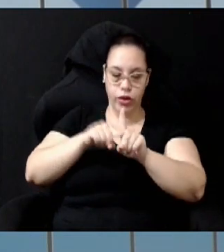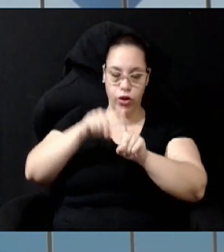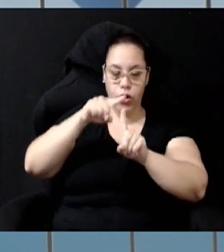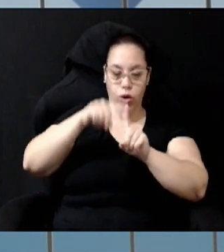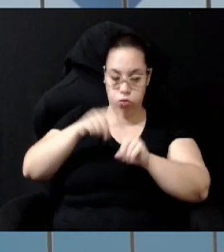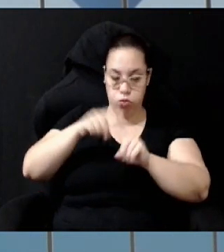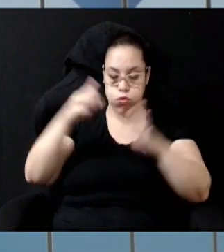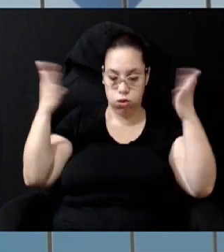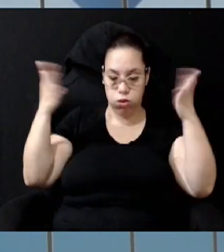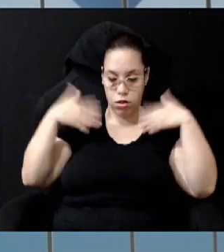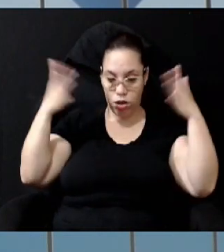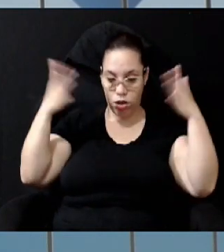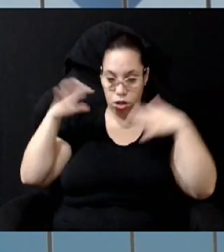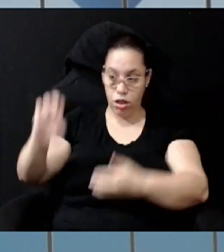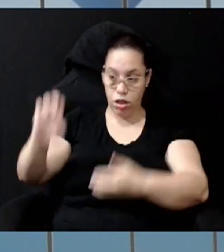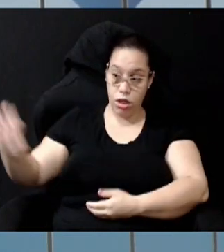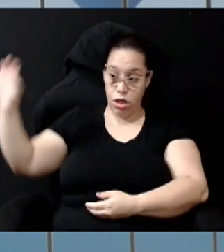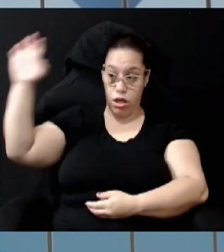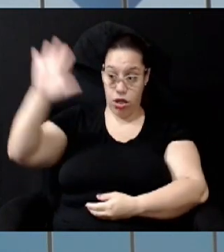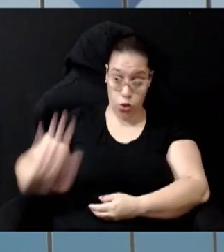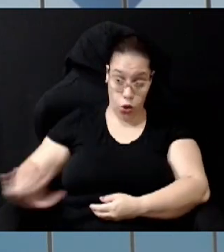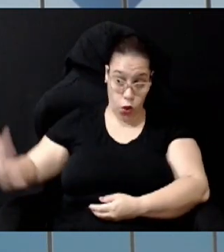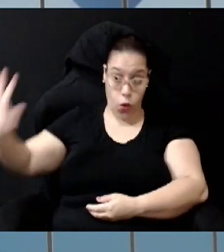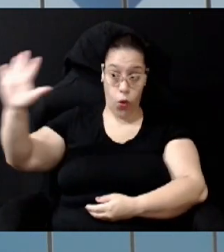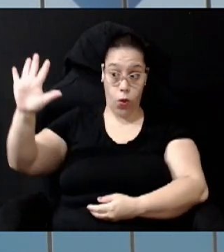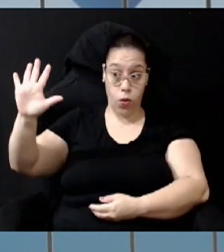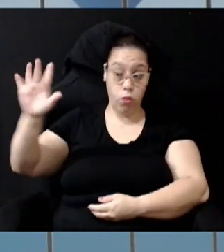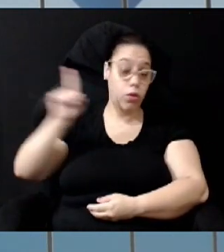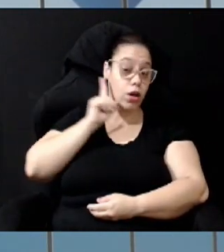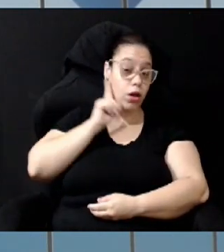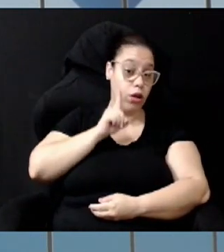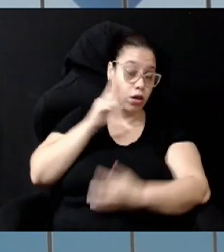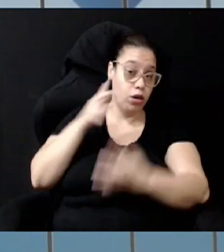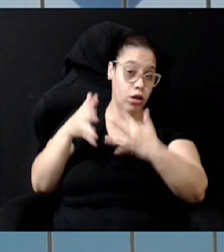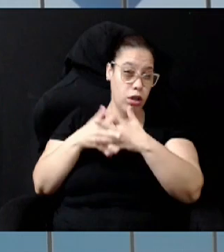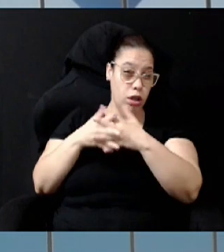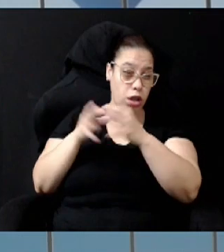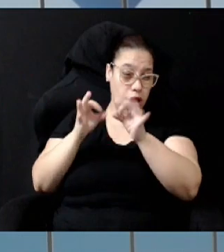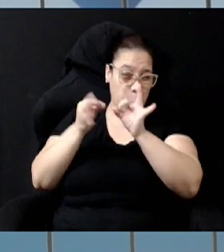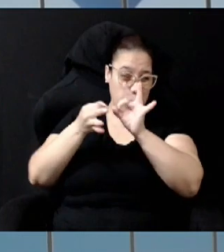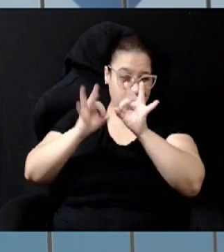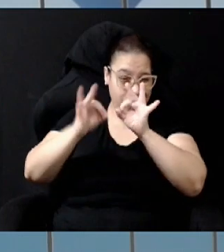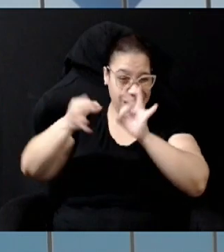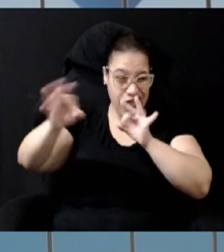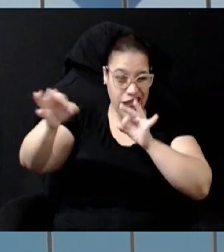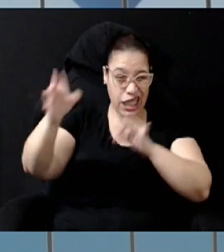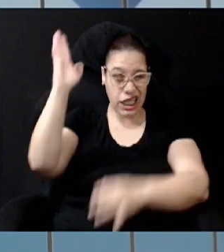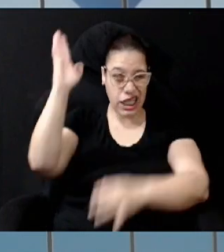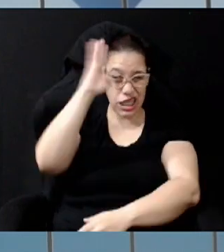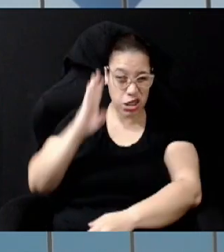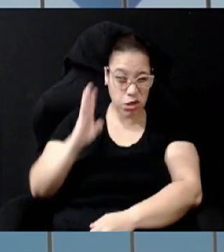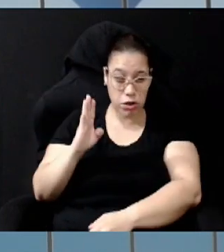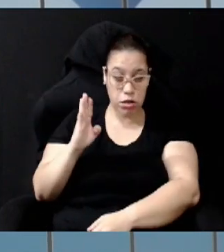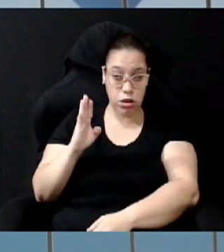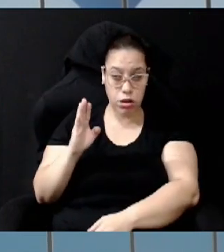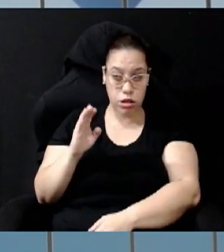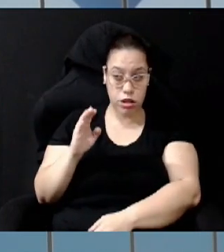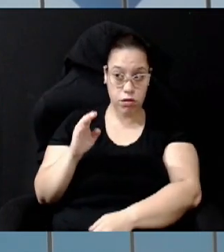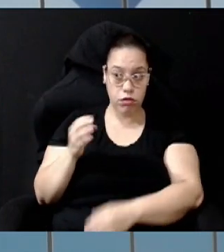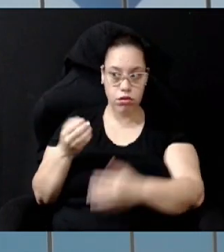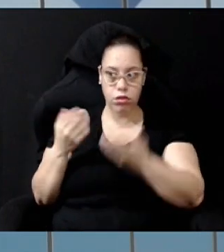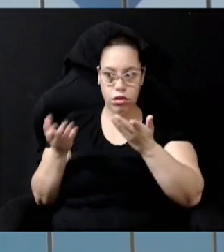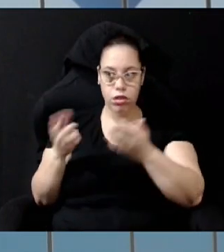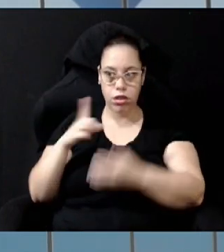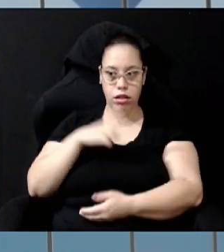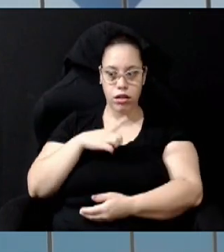Estados Unidos, e era uma realidade muito distante do brasileiro. E depois dos últimos episódios que a gente teve, acho que a gente começou a ficar